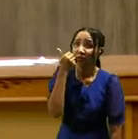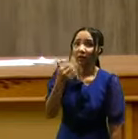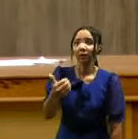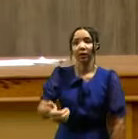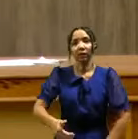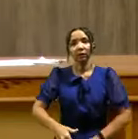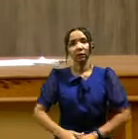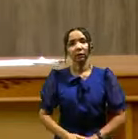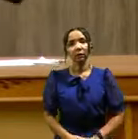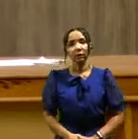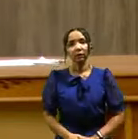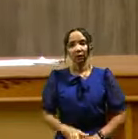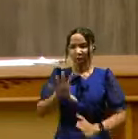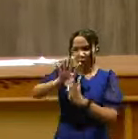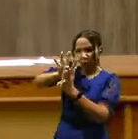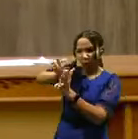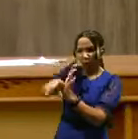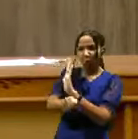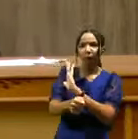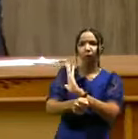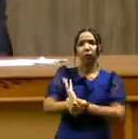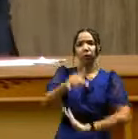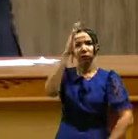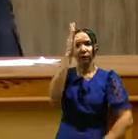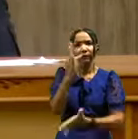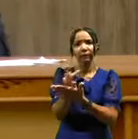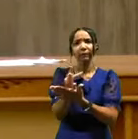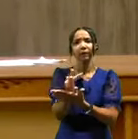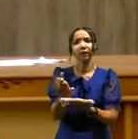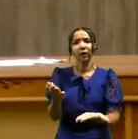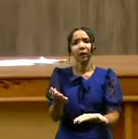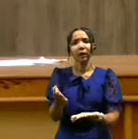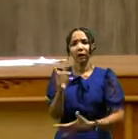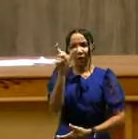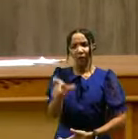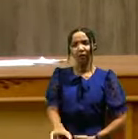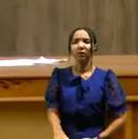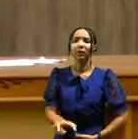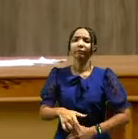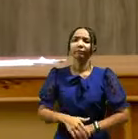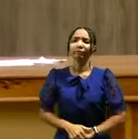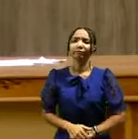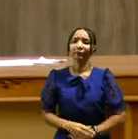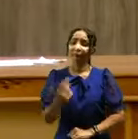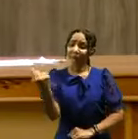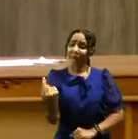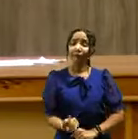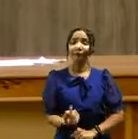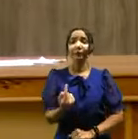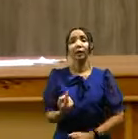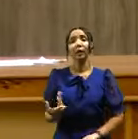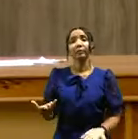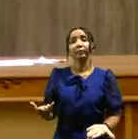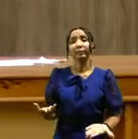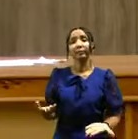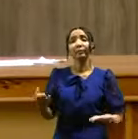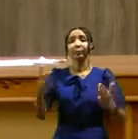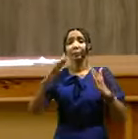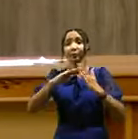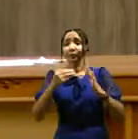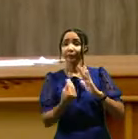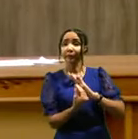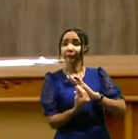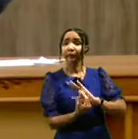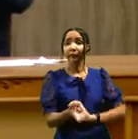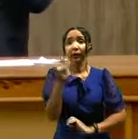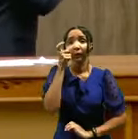semente e aí você fica um ouvinte pastor Mas por que que ele tá na igreja algum interesse pel uma cura algum